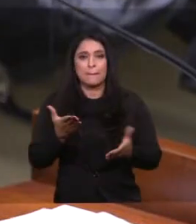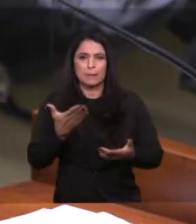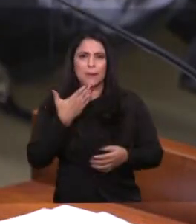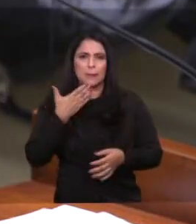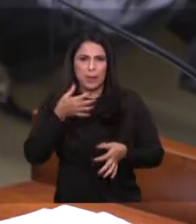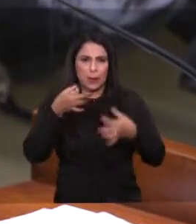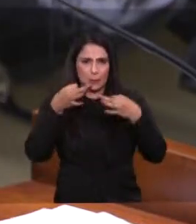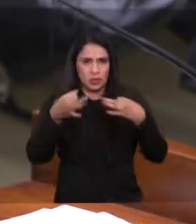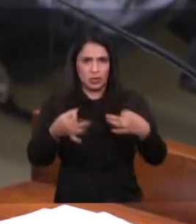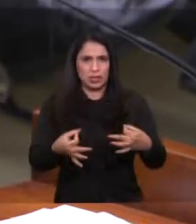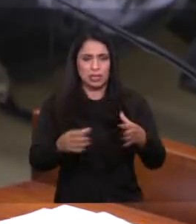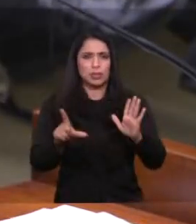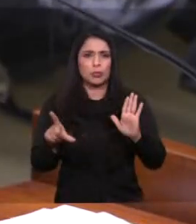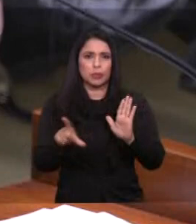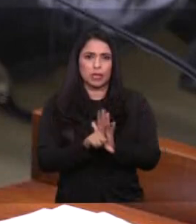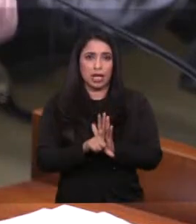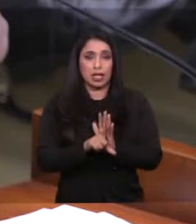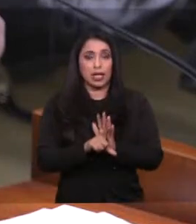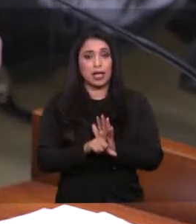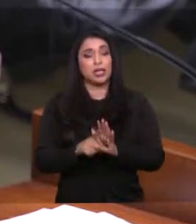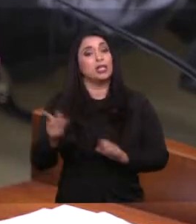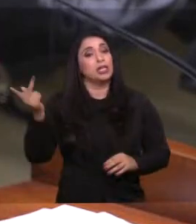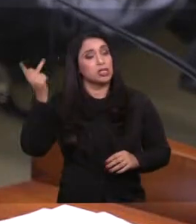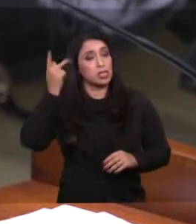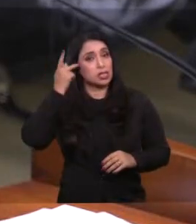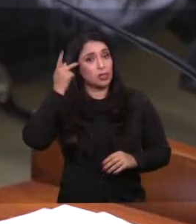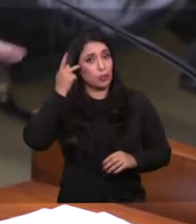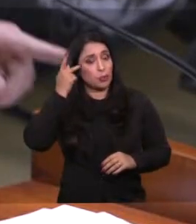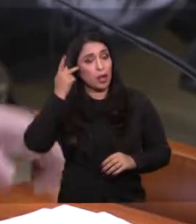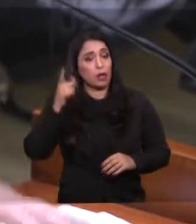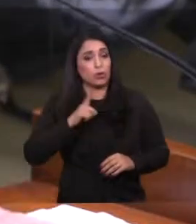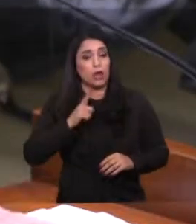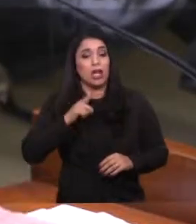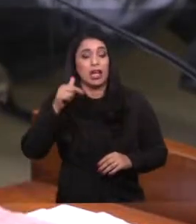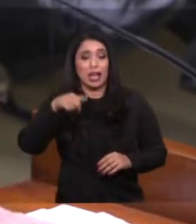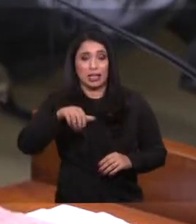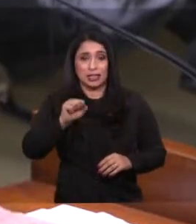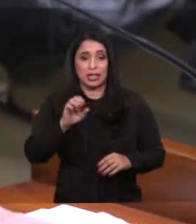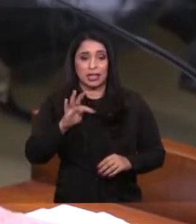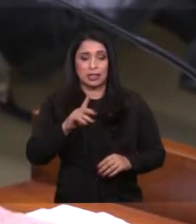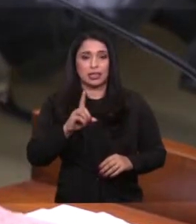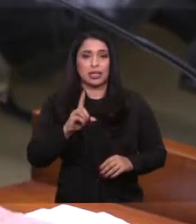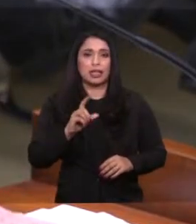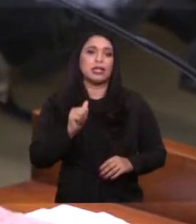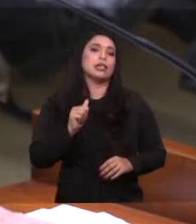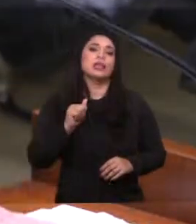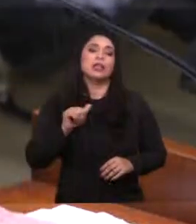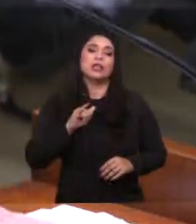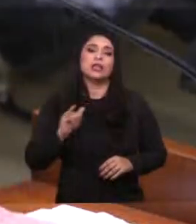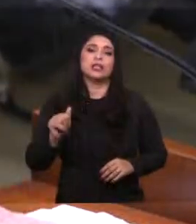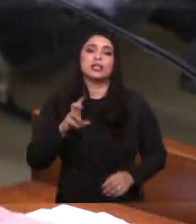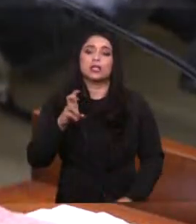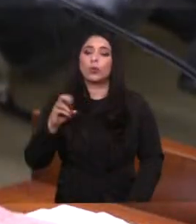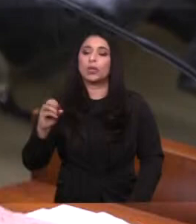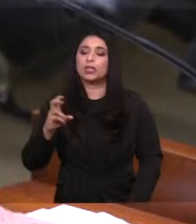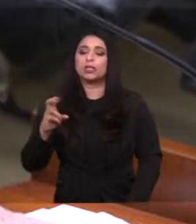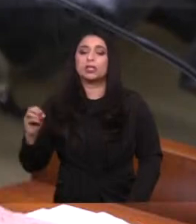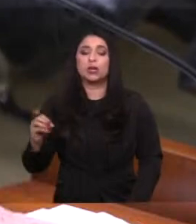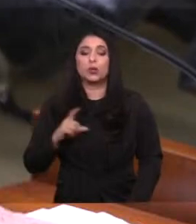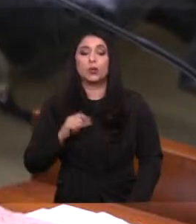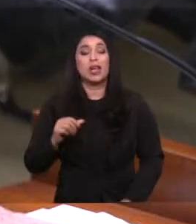peço atenção, porque a lei paulista foi impugnada nessa corte por meio da lei número 5070 e aquele